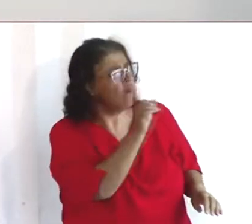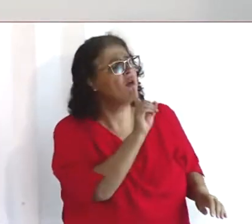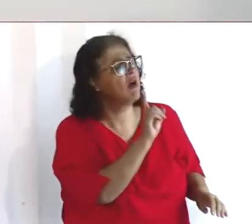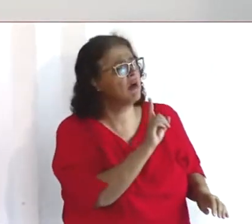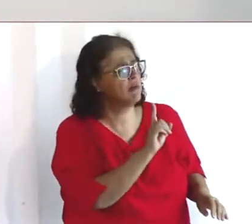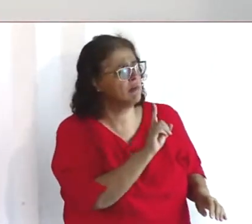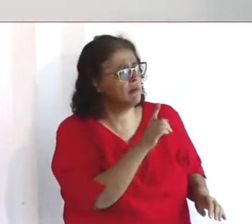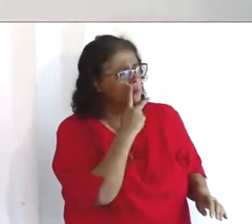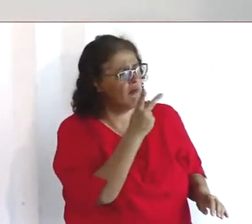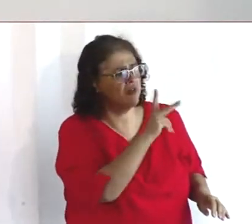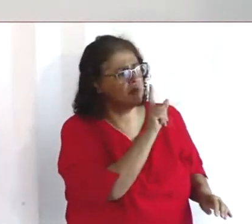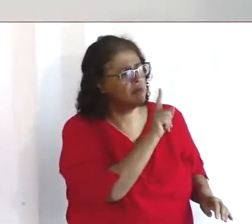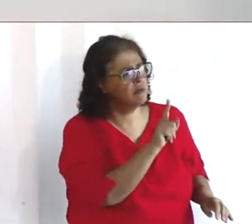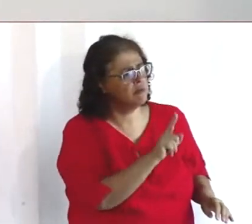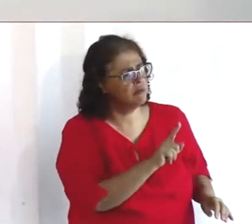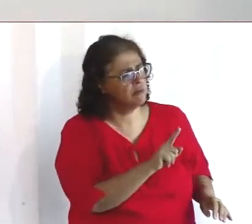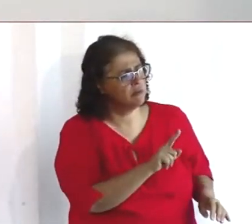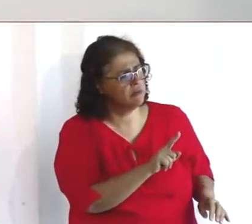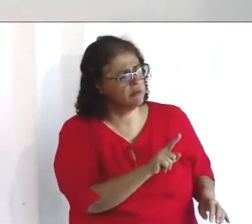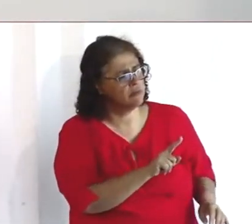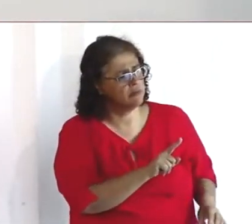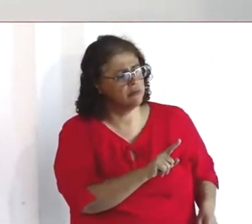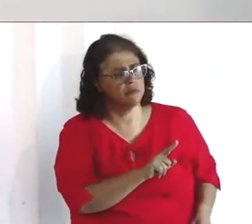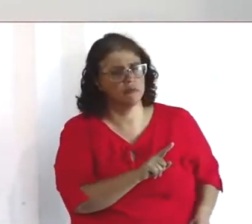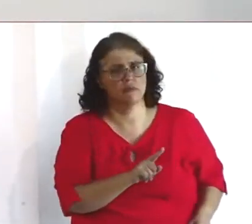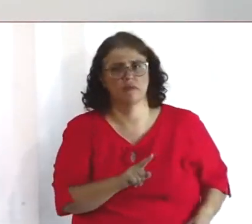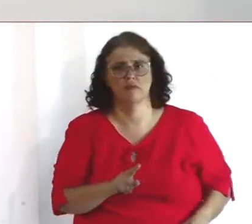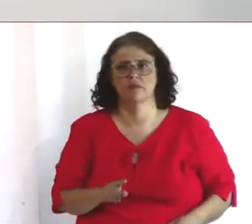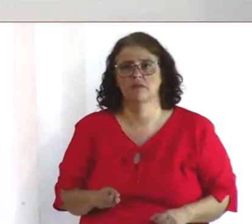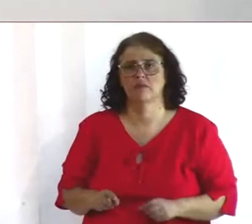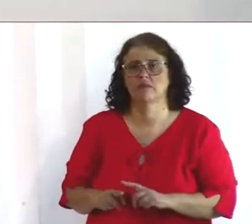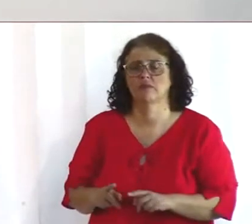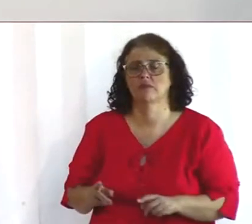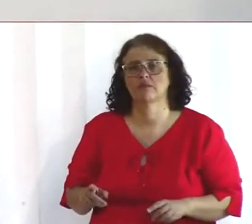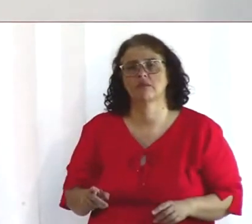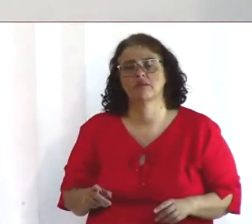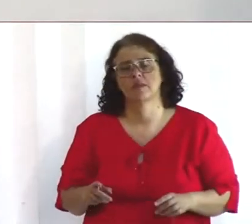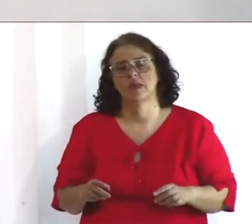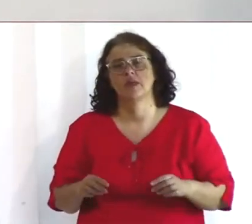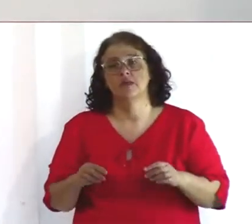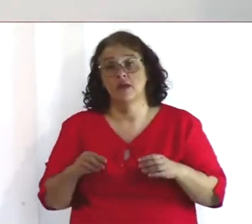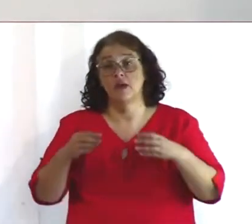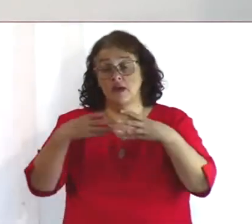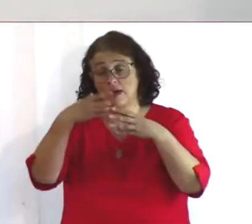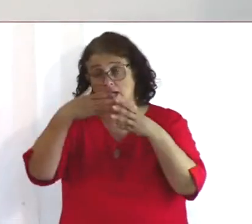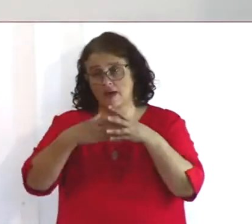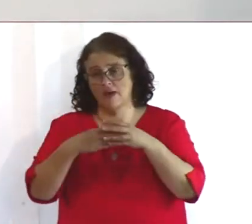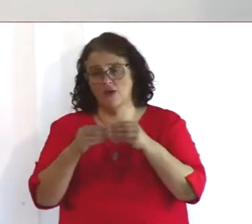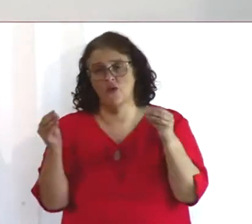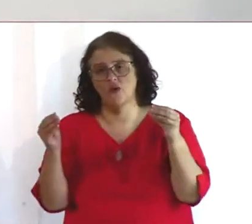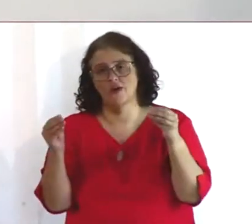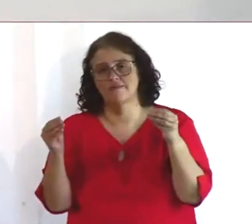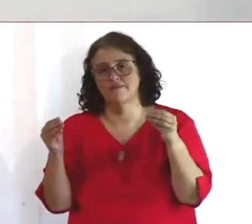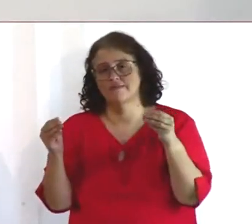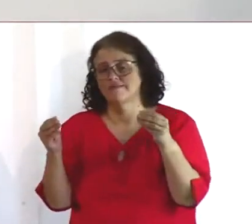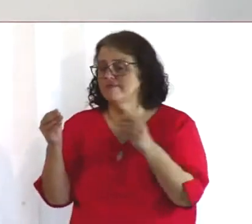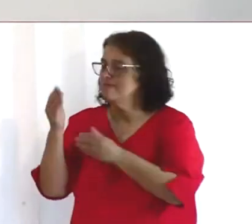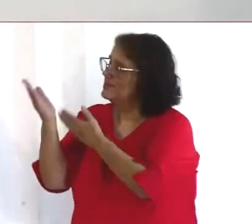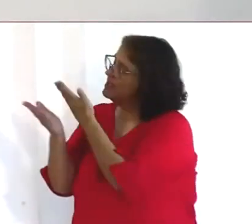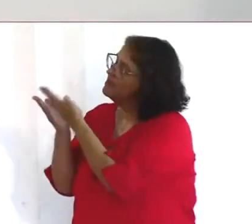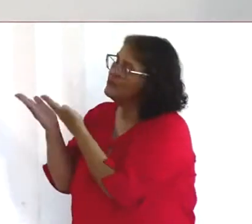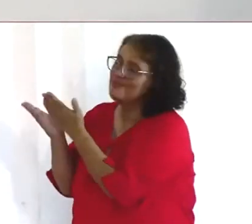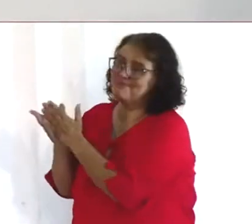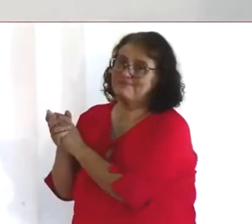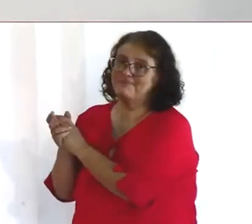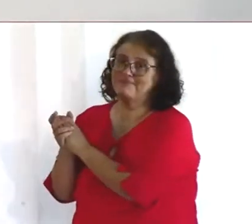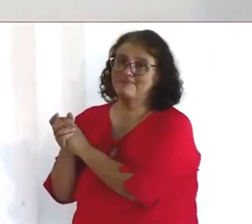A segunda coisa é que parece que a cura tinha a ver com serviço. Doentes não poderiam servir,